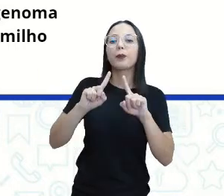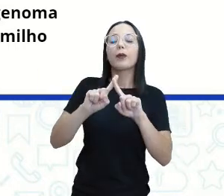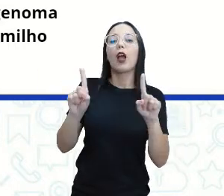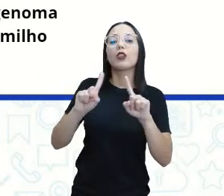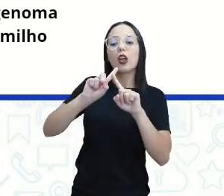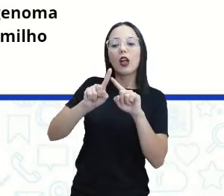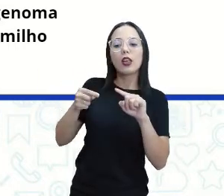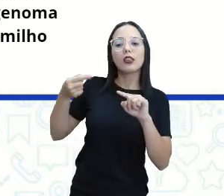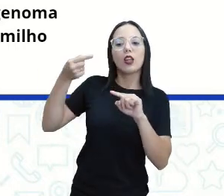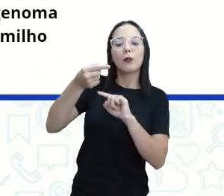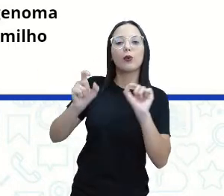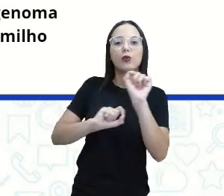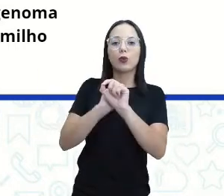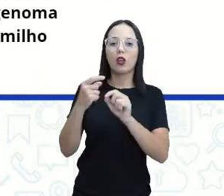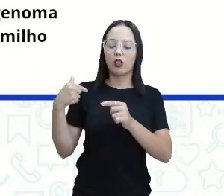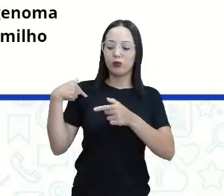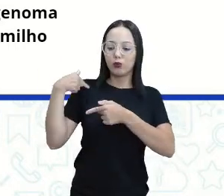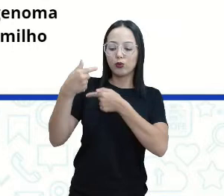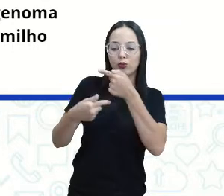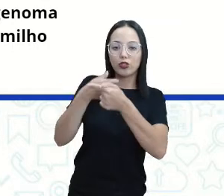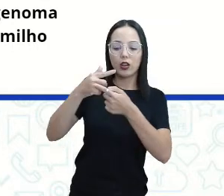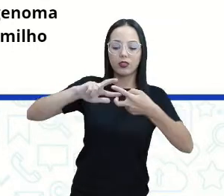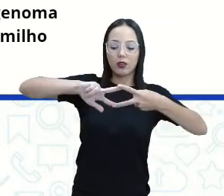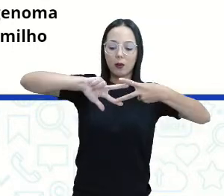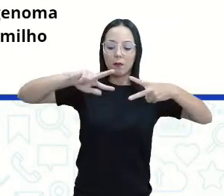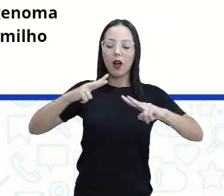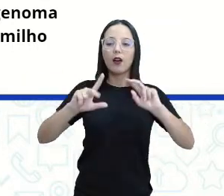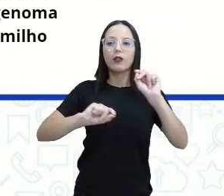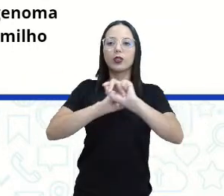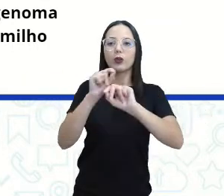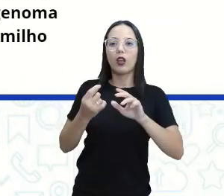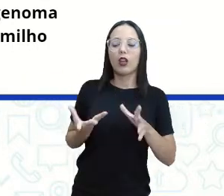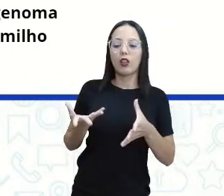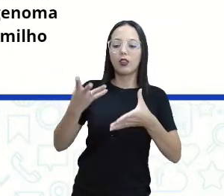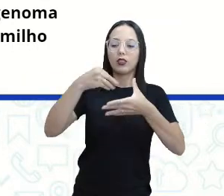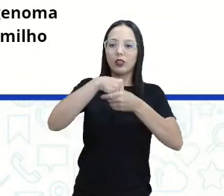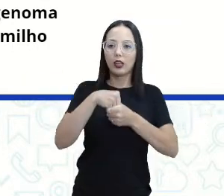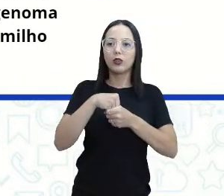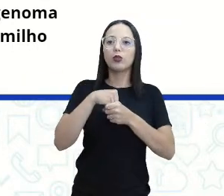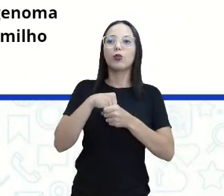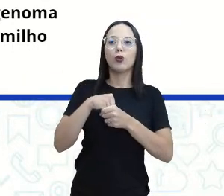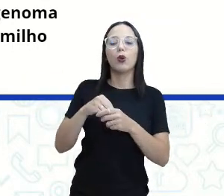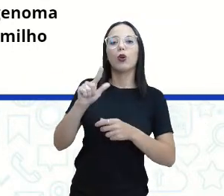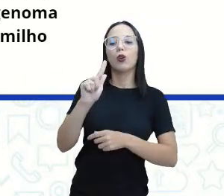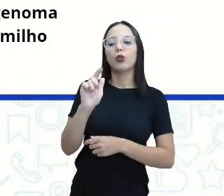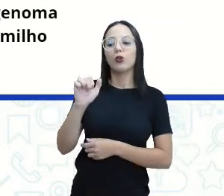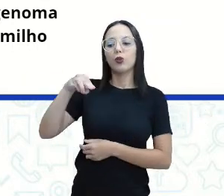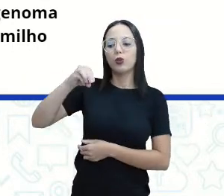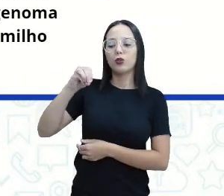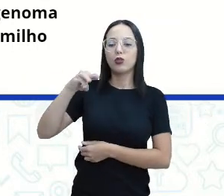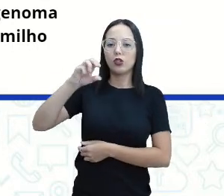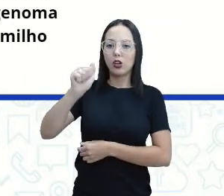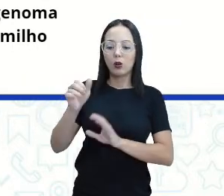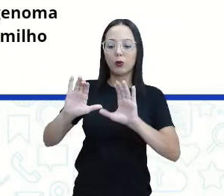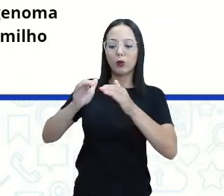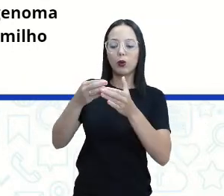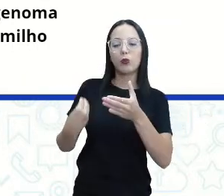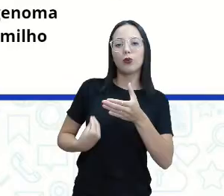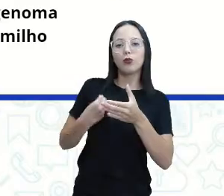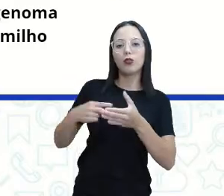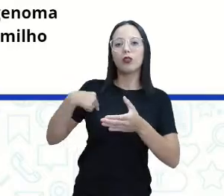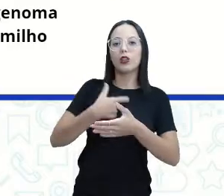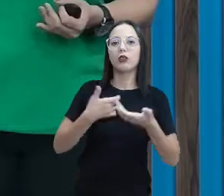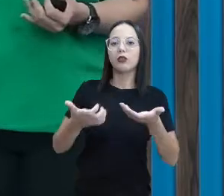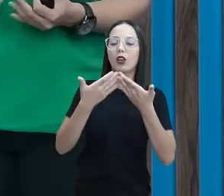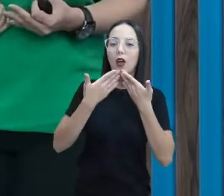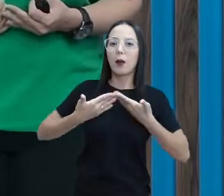depois disso, ó, esses genes de interesse vão ser inseridos no genoma da espécie que a gente quer